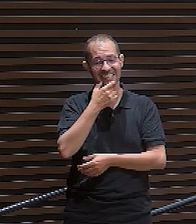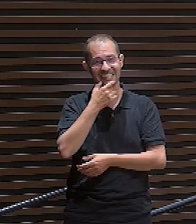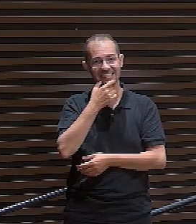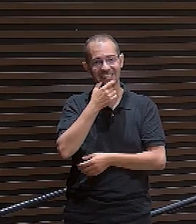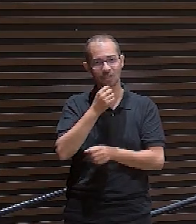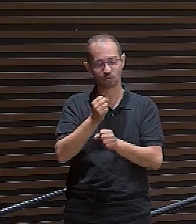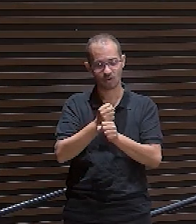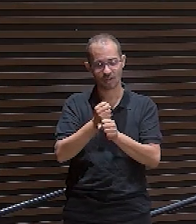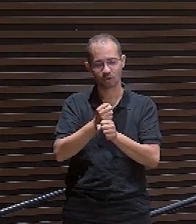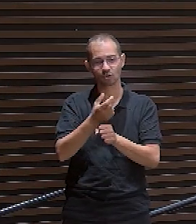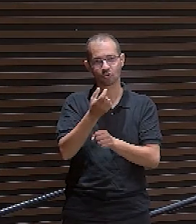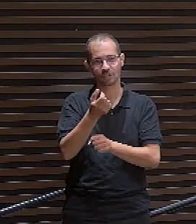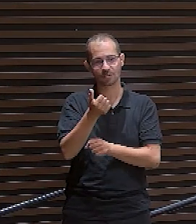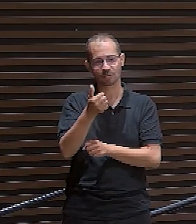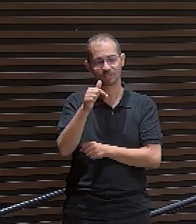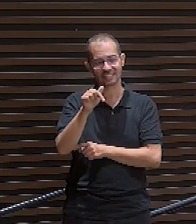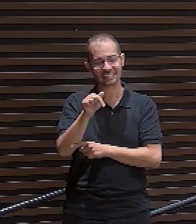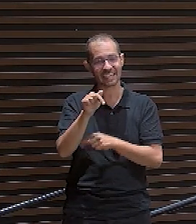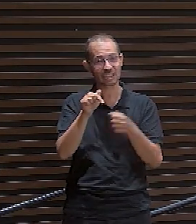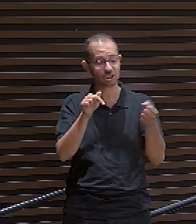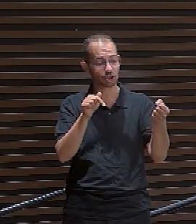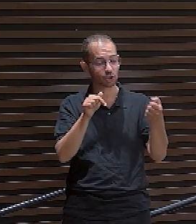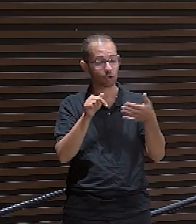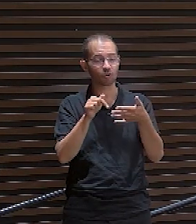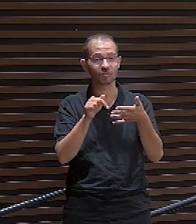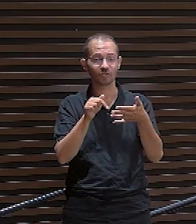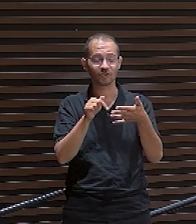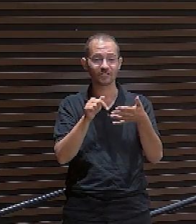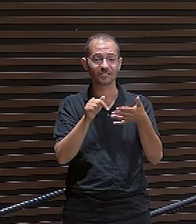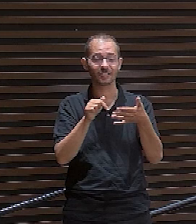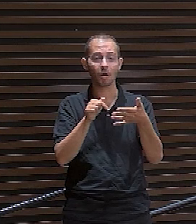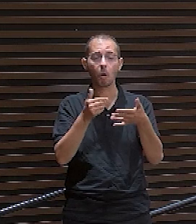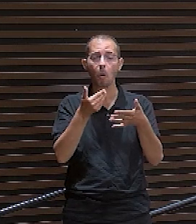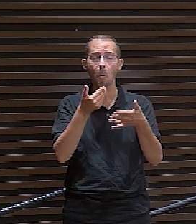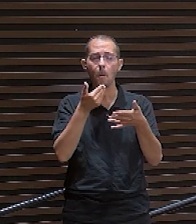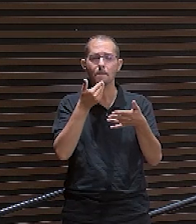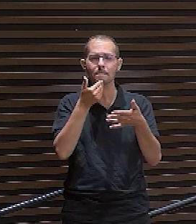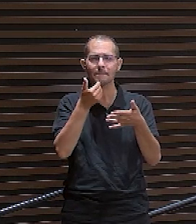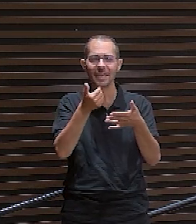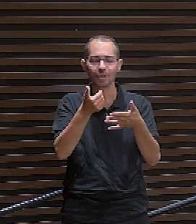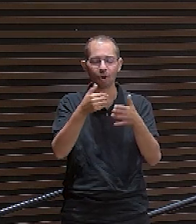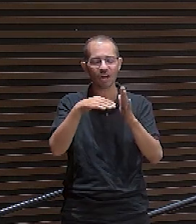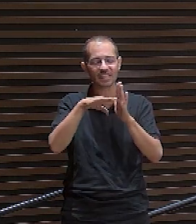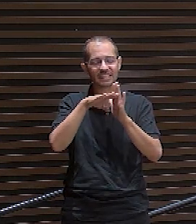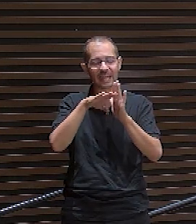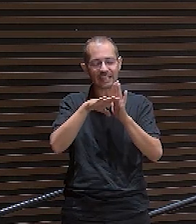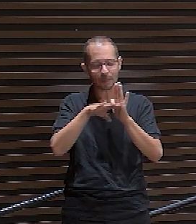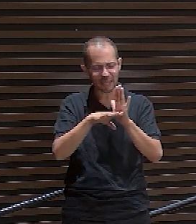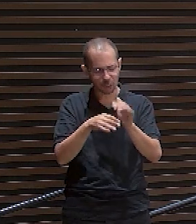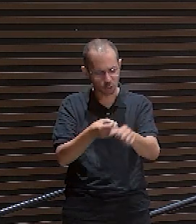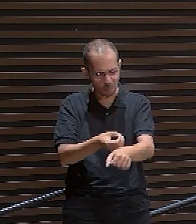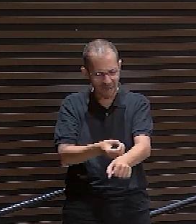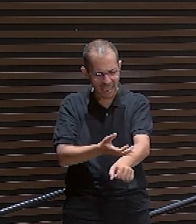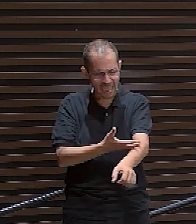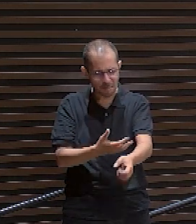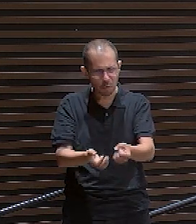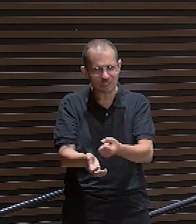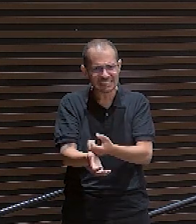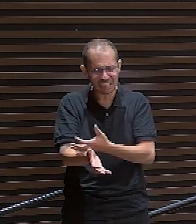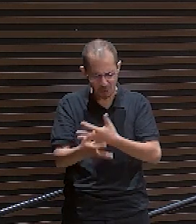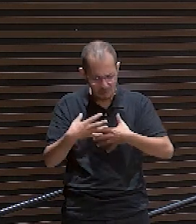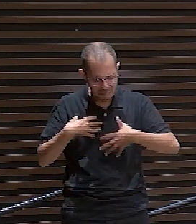2017, recentíssimo, diz assim: o melhor tratamento para as emoções